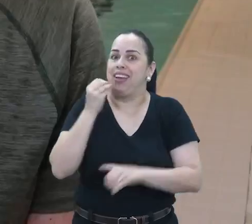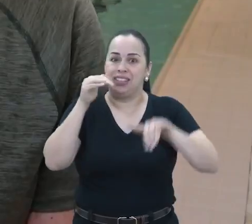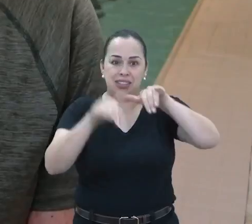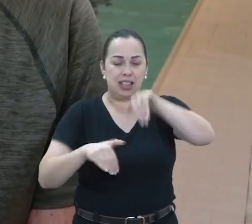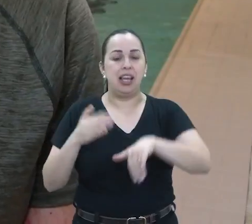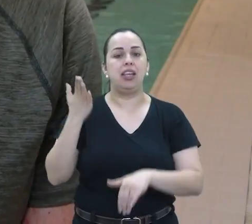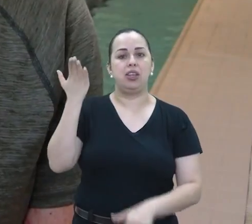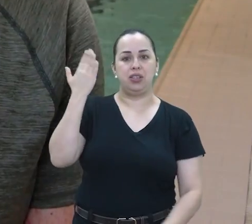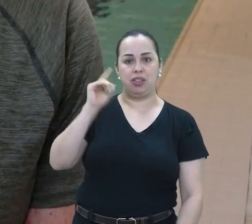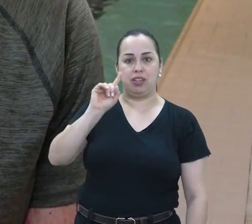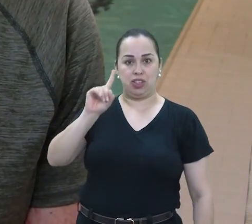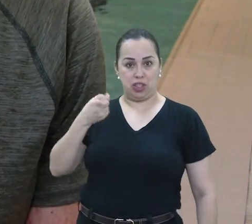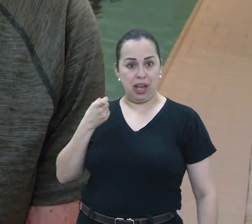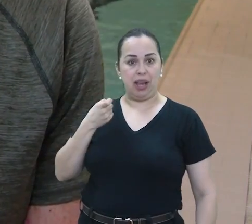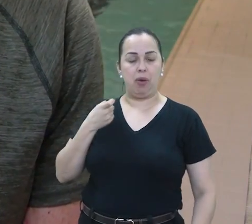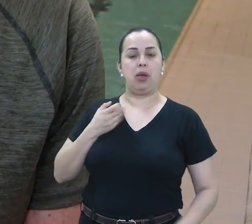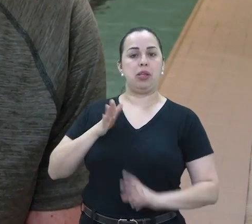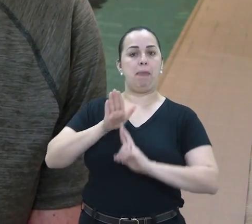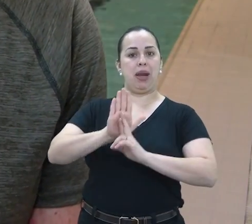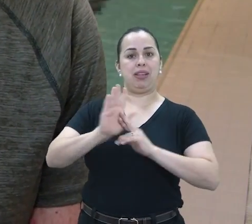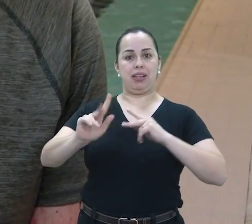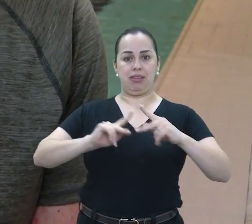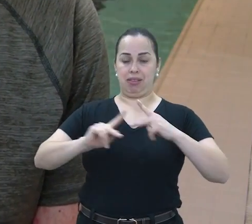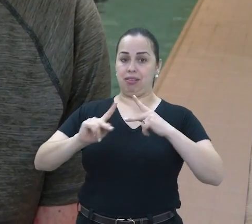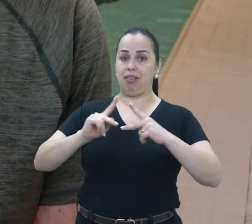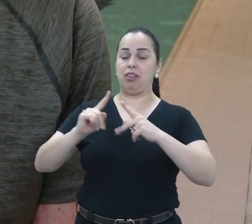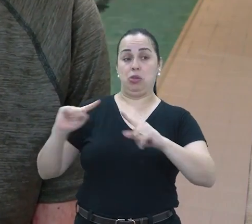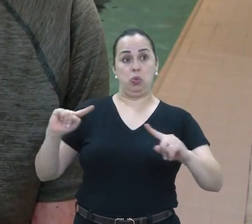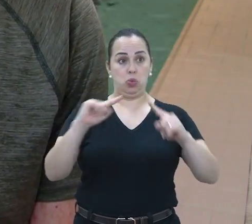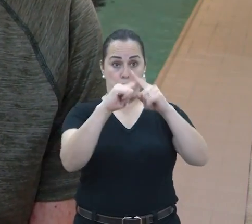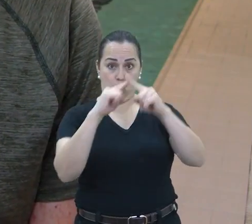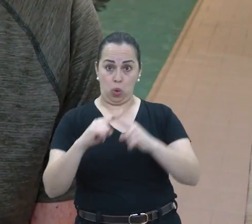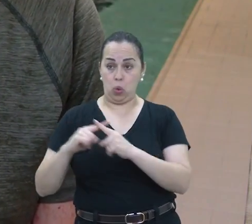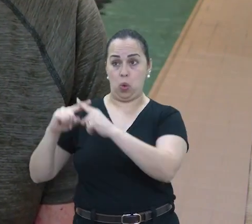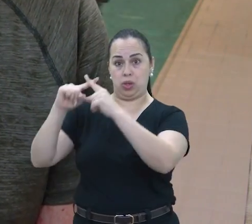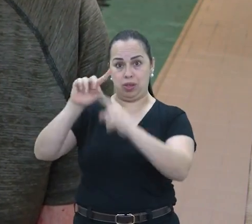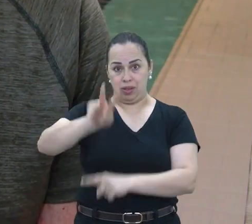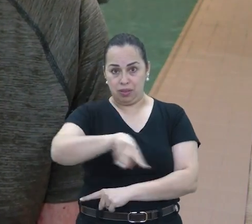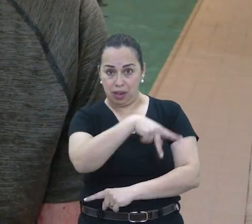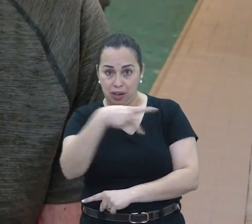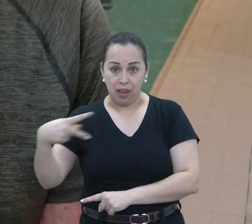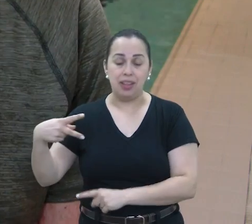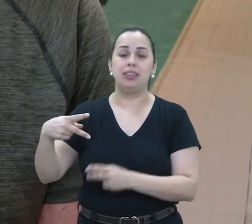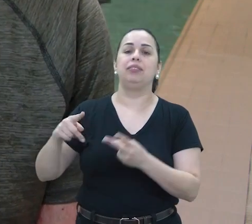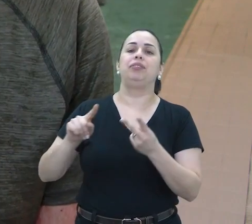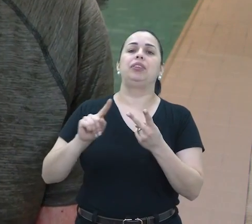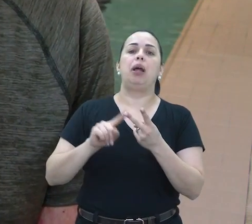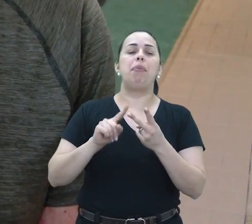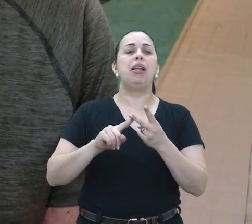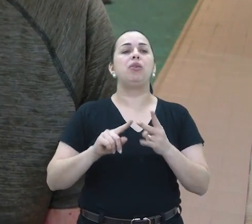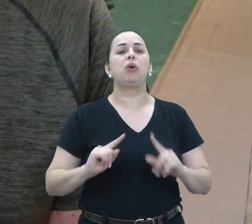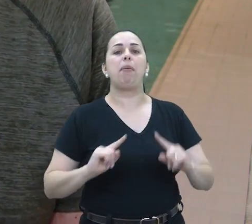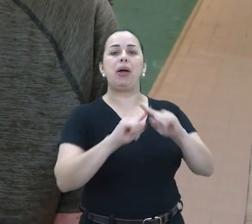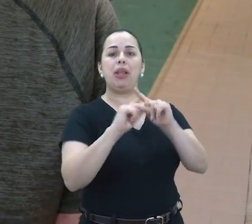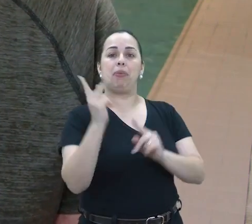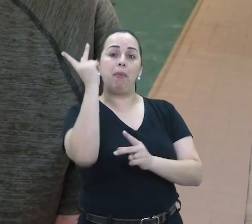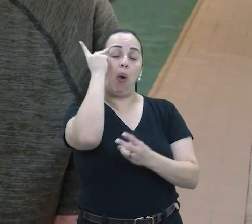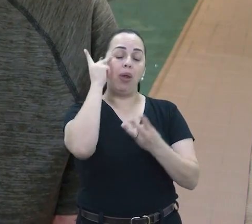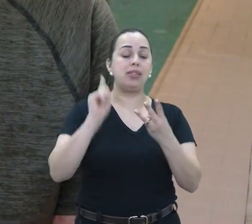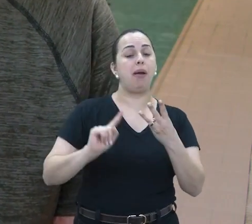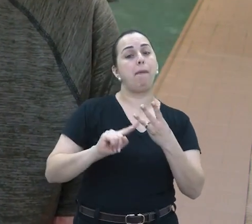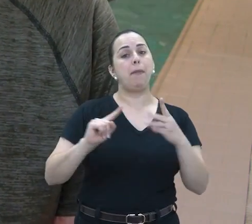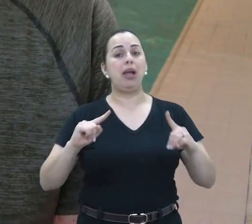natação. Eu fui nadador, assim, representava São José nos Jogos Abertos do Interior, ia fazer competições de Campeonato Paulista,